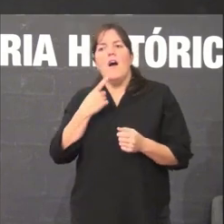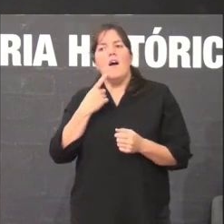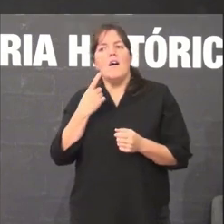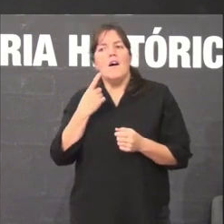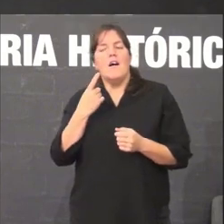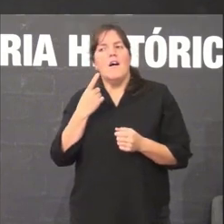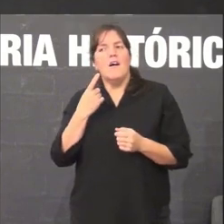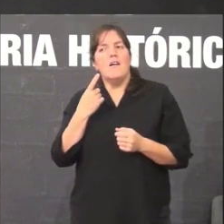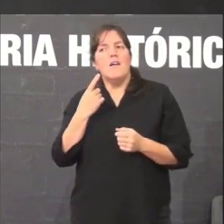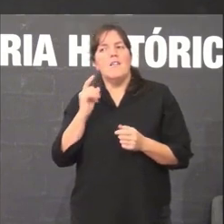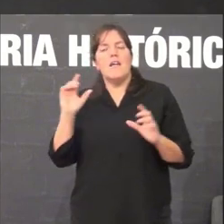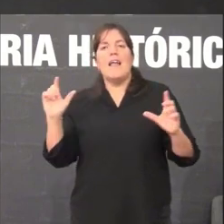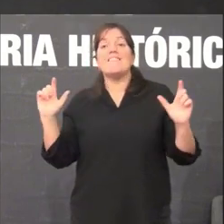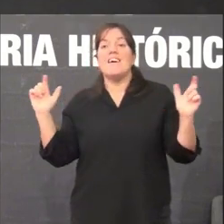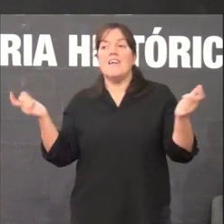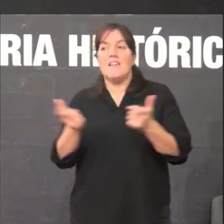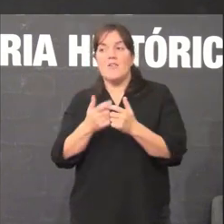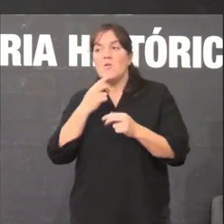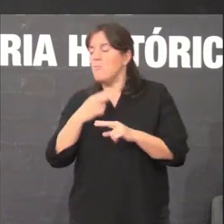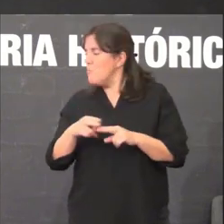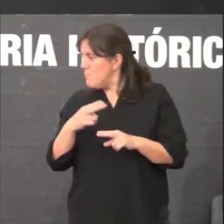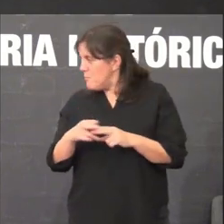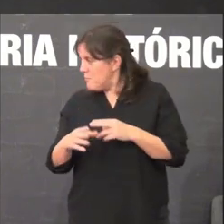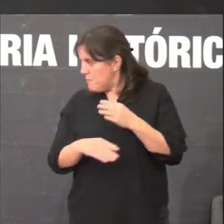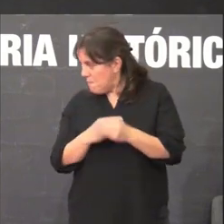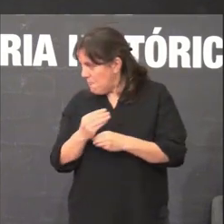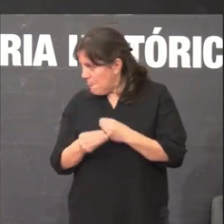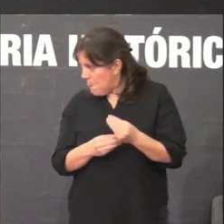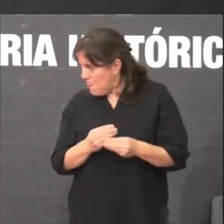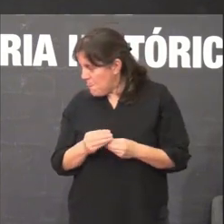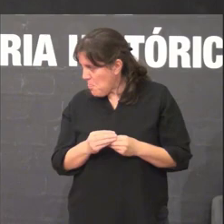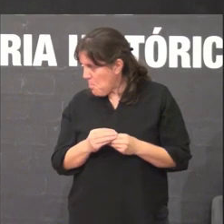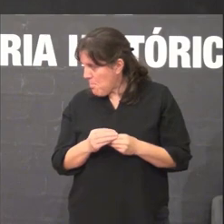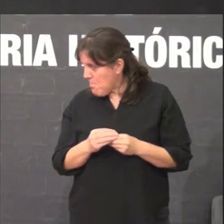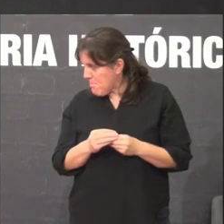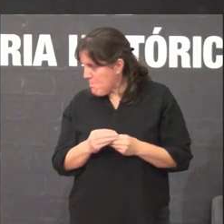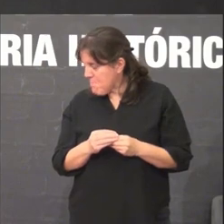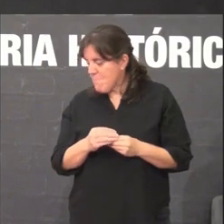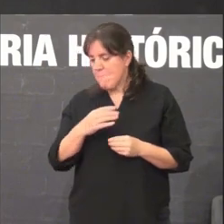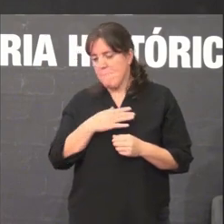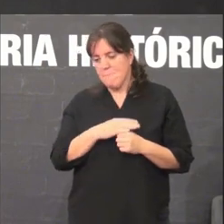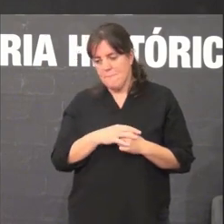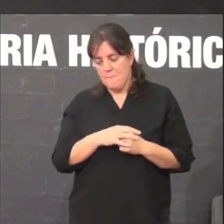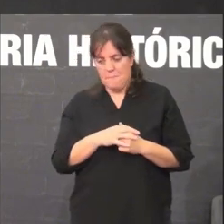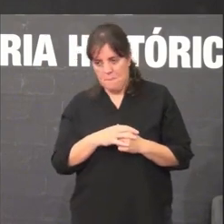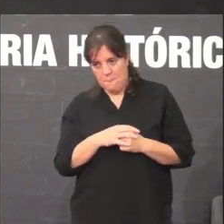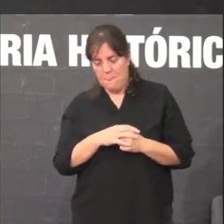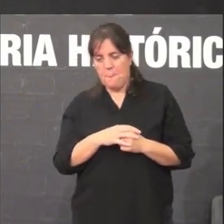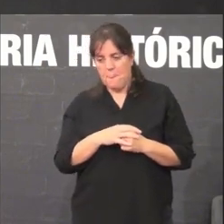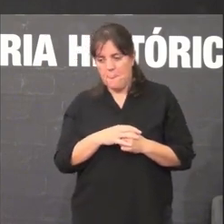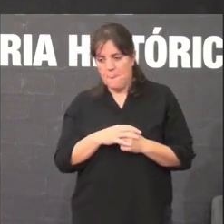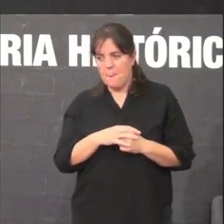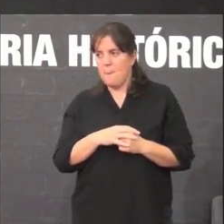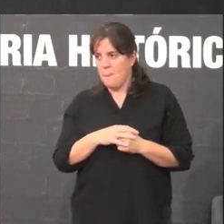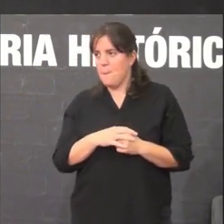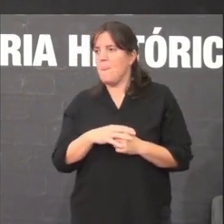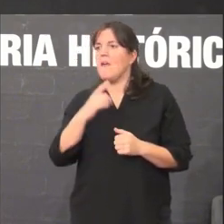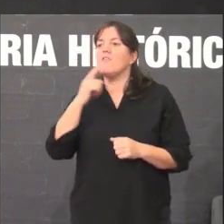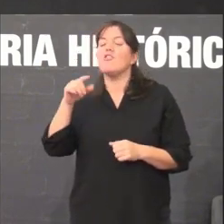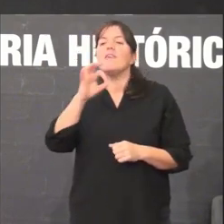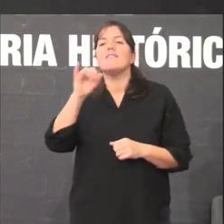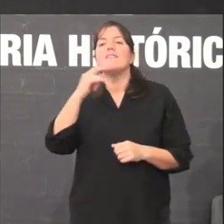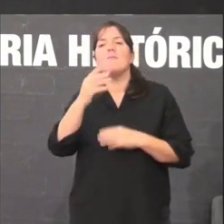política que tinham mandado para a prisão e que tinham torturado milhares de presos políticos. Então o governo de Cavaco Silva vai conceder